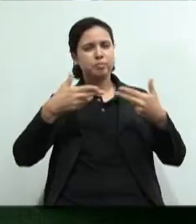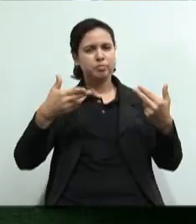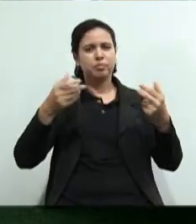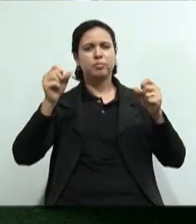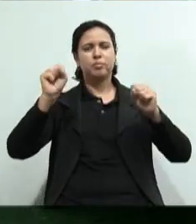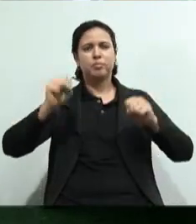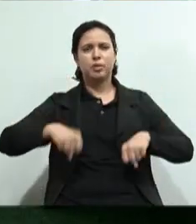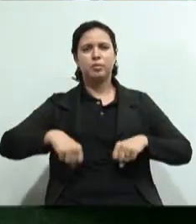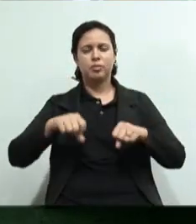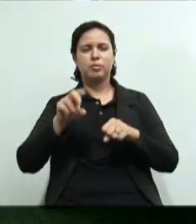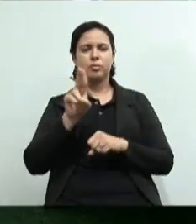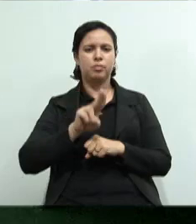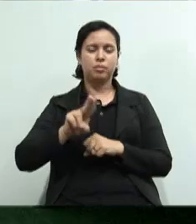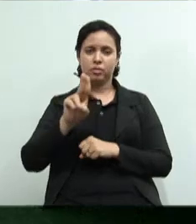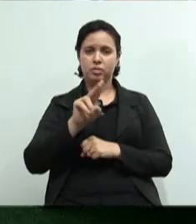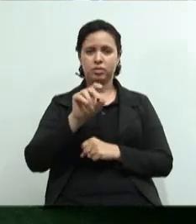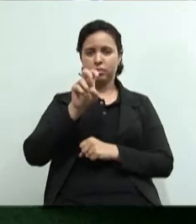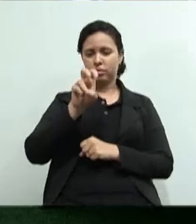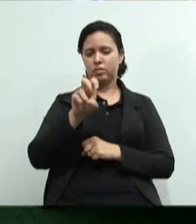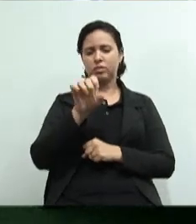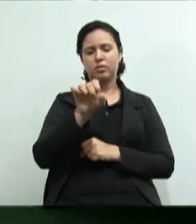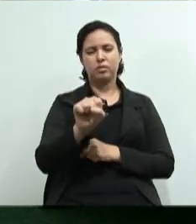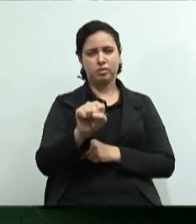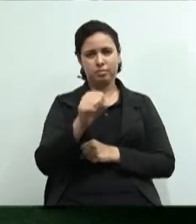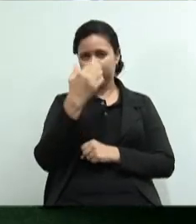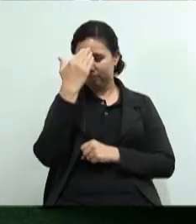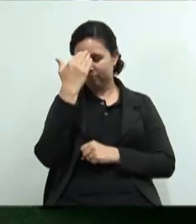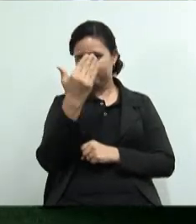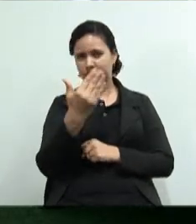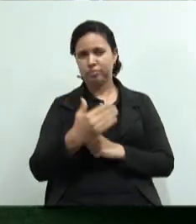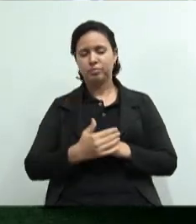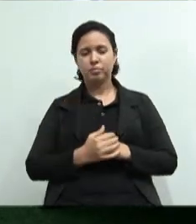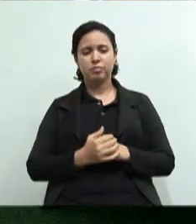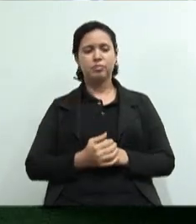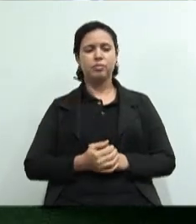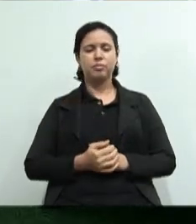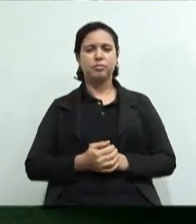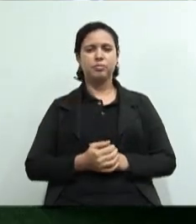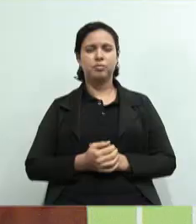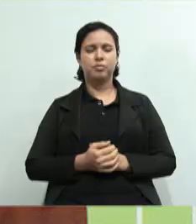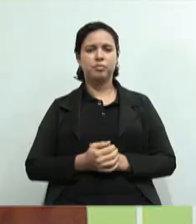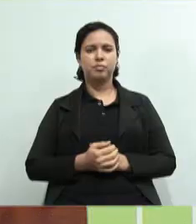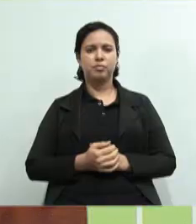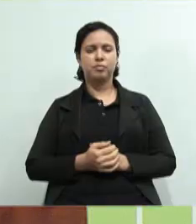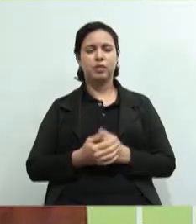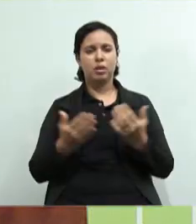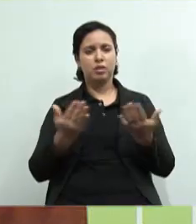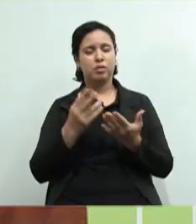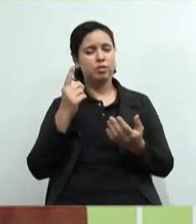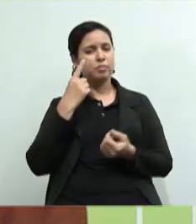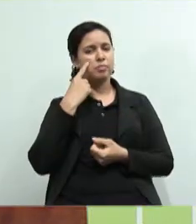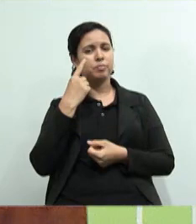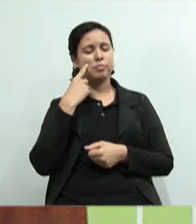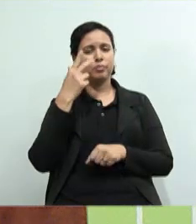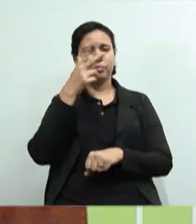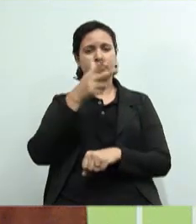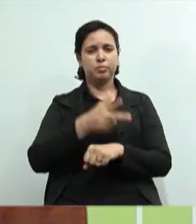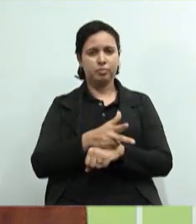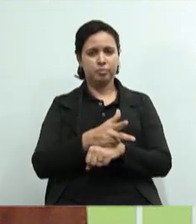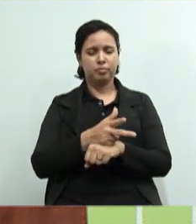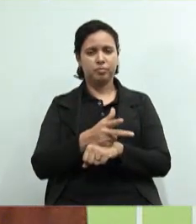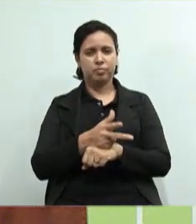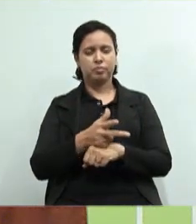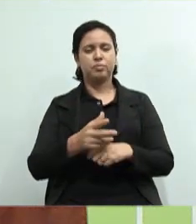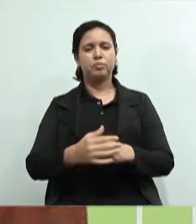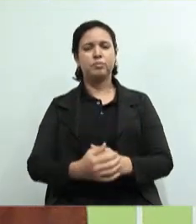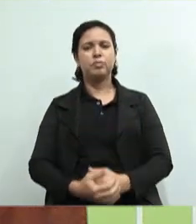podem aplicar o 5S, que a gente agradece, tá bom? E agora a gente vai assistir um vídeo